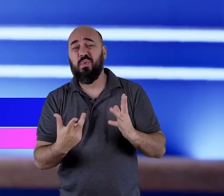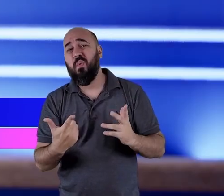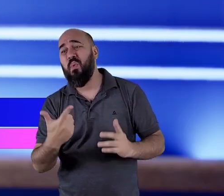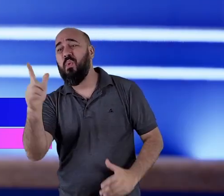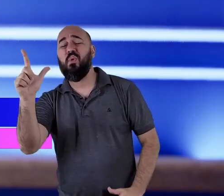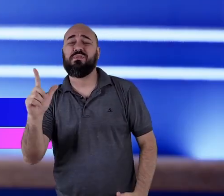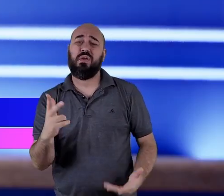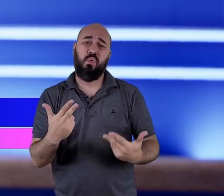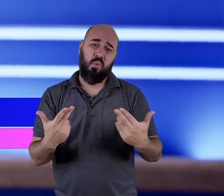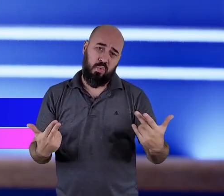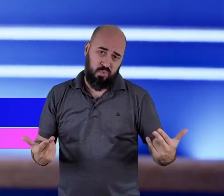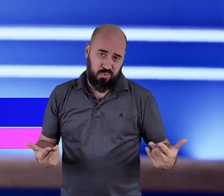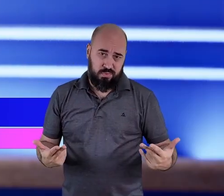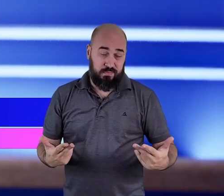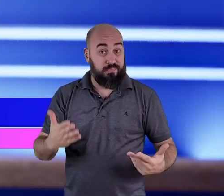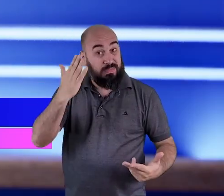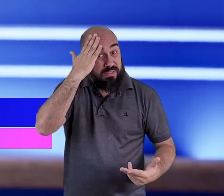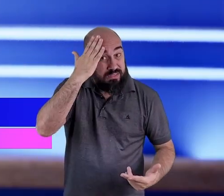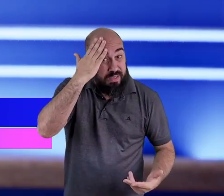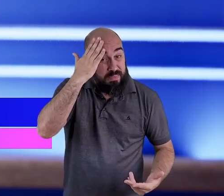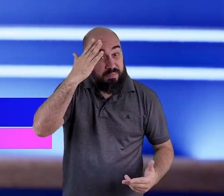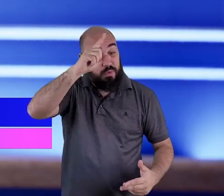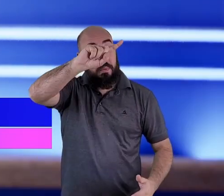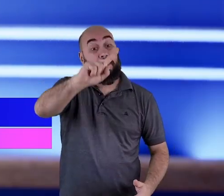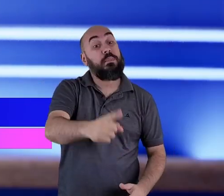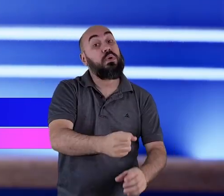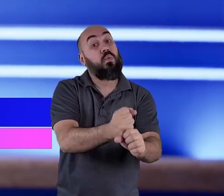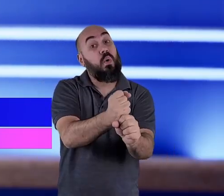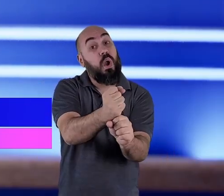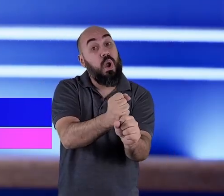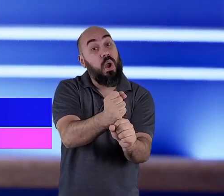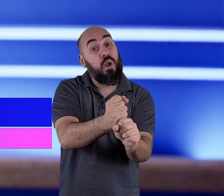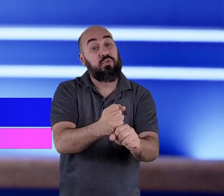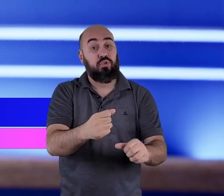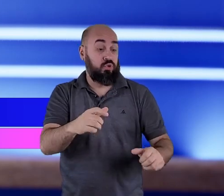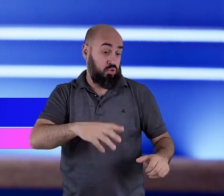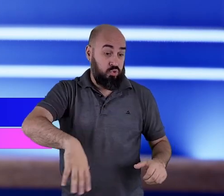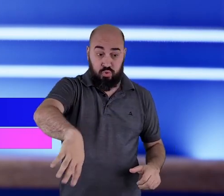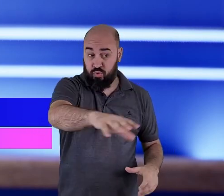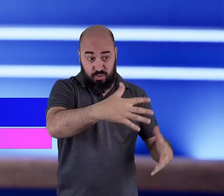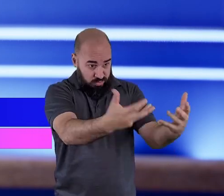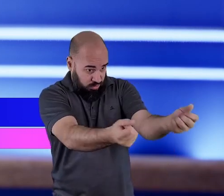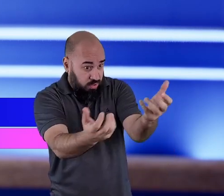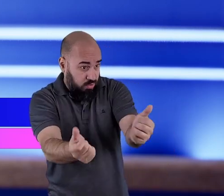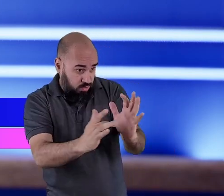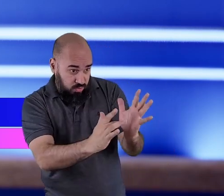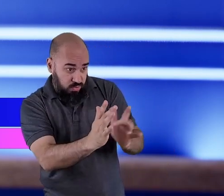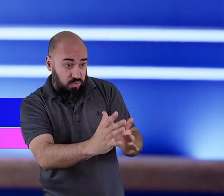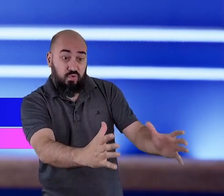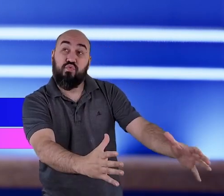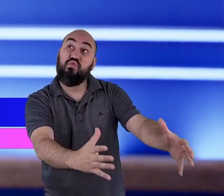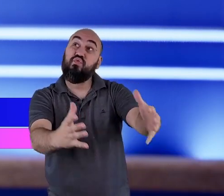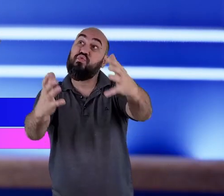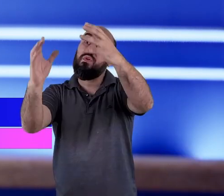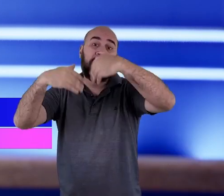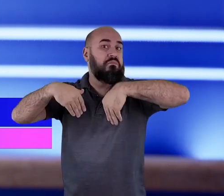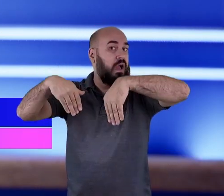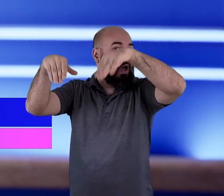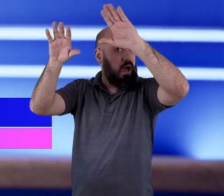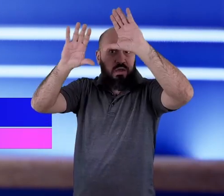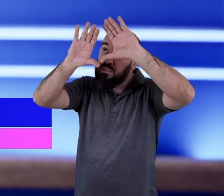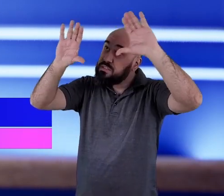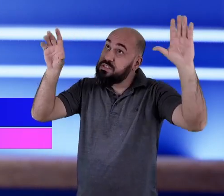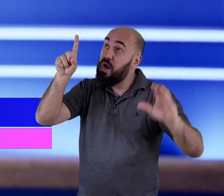Sabemos que durante o milênio, os salvos estarão no céu e todos os perdidos estarão